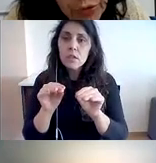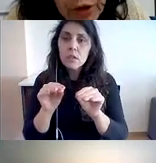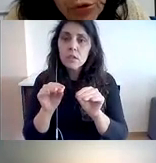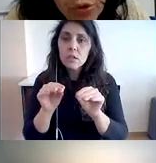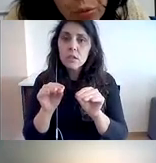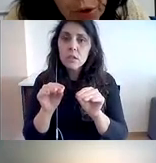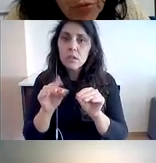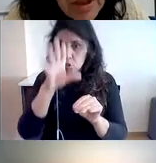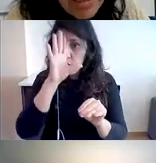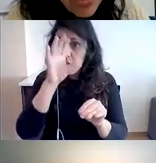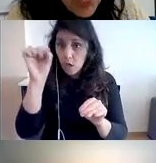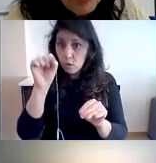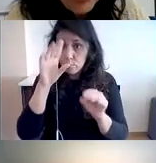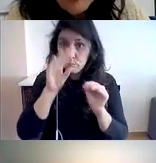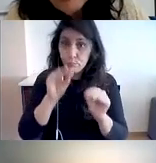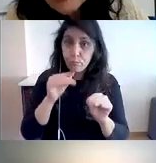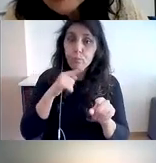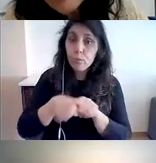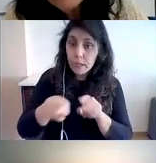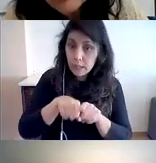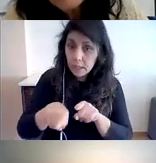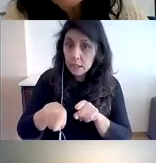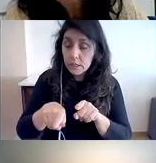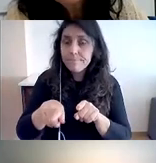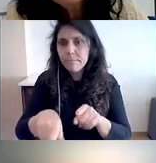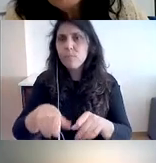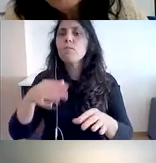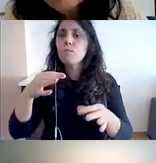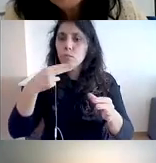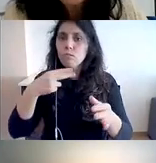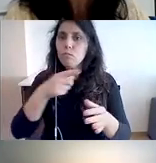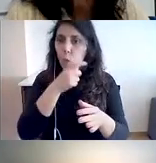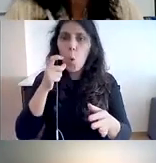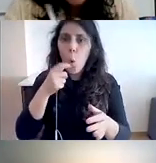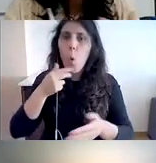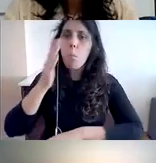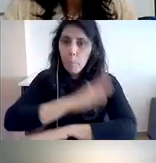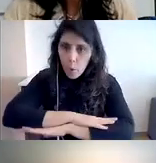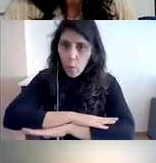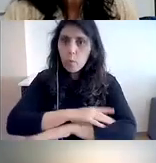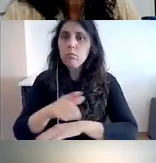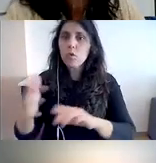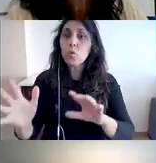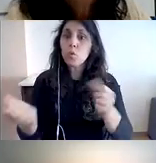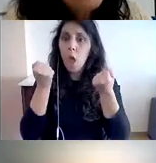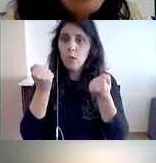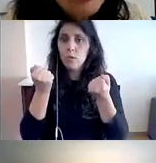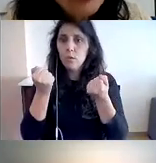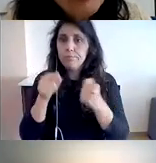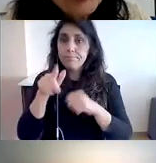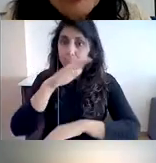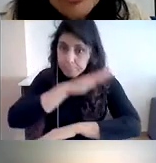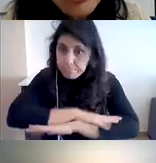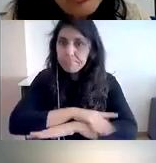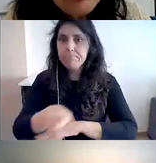os governos cumpram, e cumpram com um sucesso inegável, como sabemos, nos seus próprios termos,